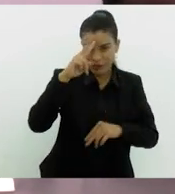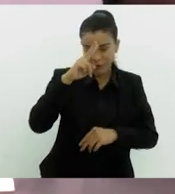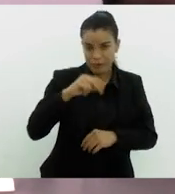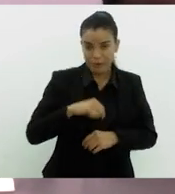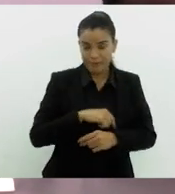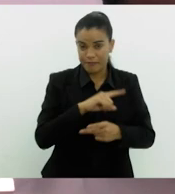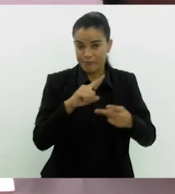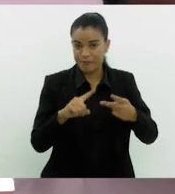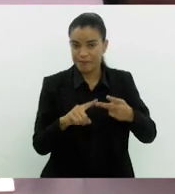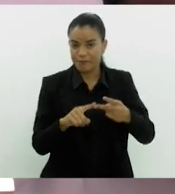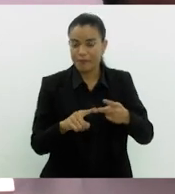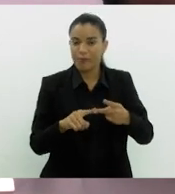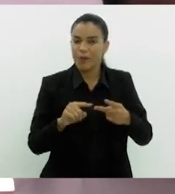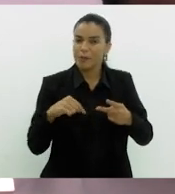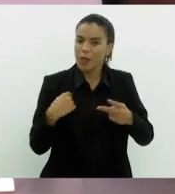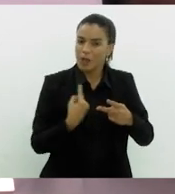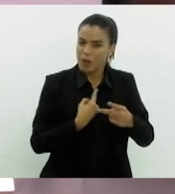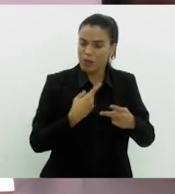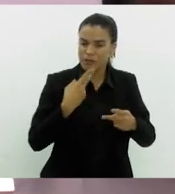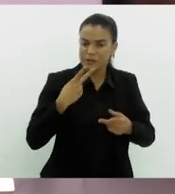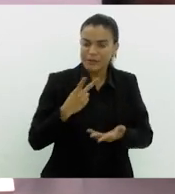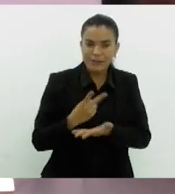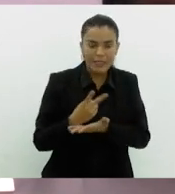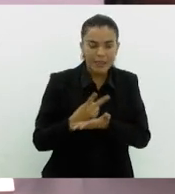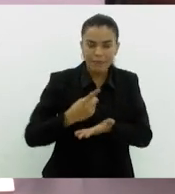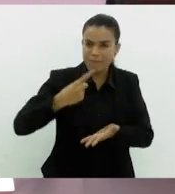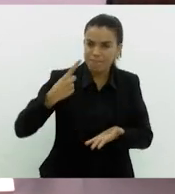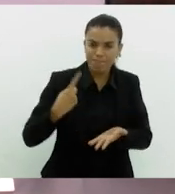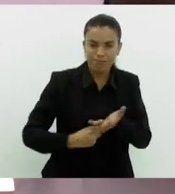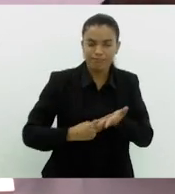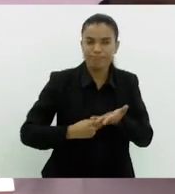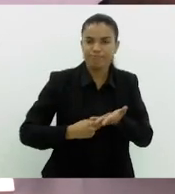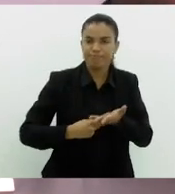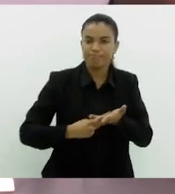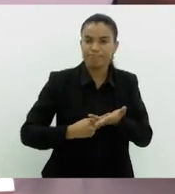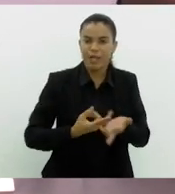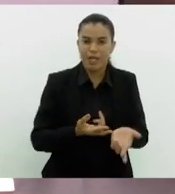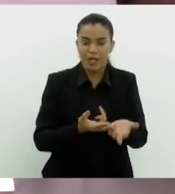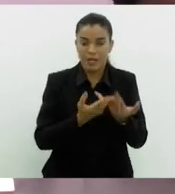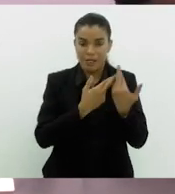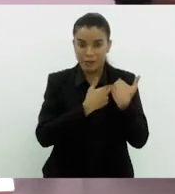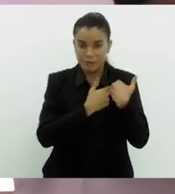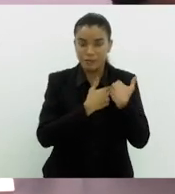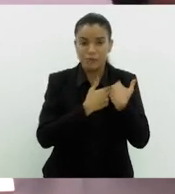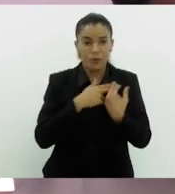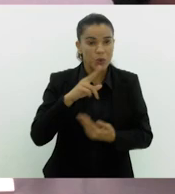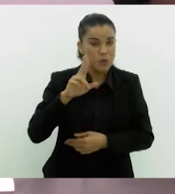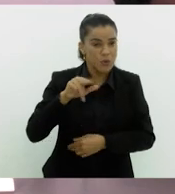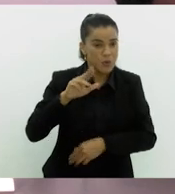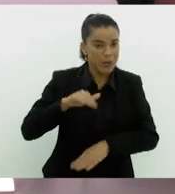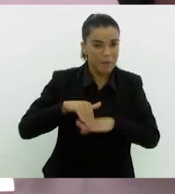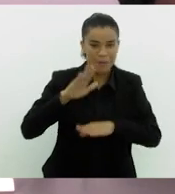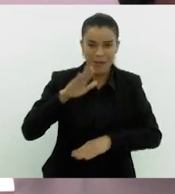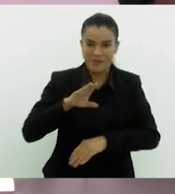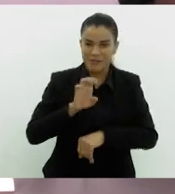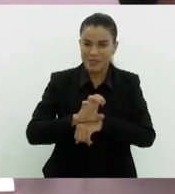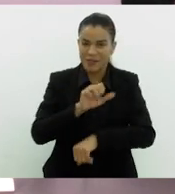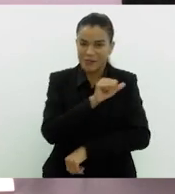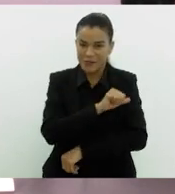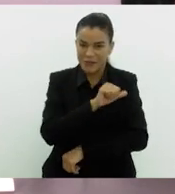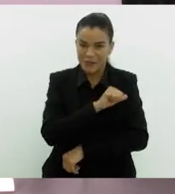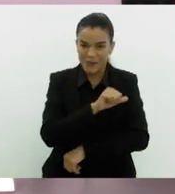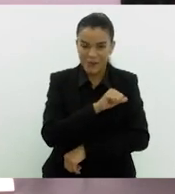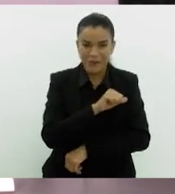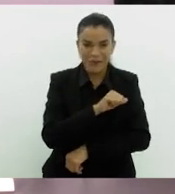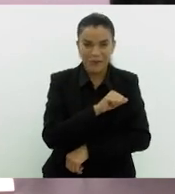A segunda, para nos comprometermos todas e todos que estão aqui nessa sala com a perspectiva de que nunca mais o Estado do Rio de Janeiro não tenha uma